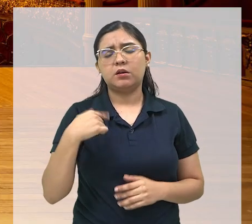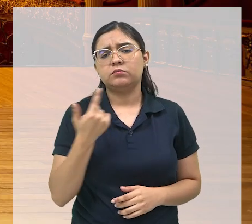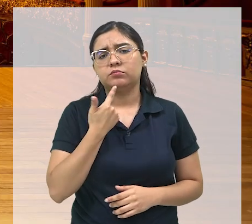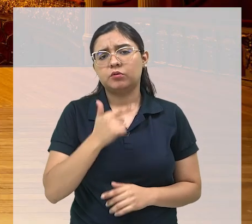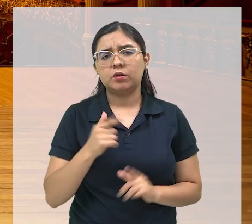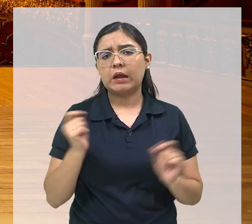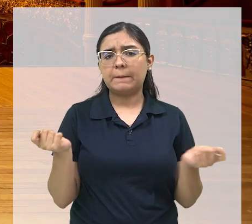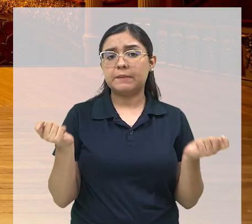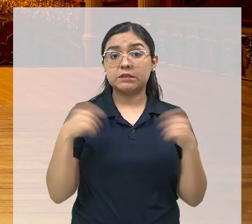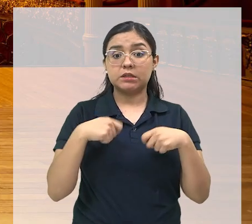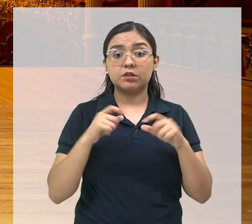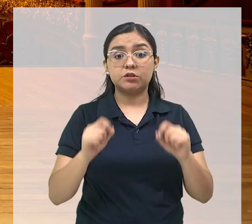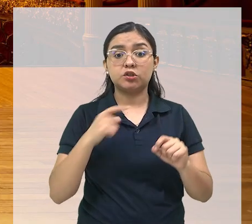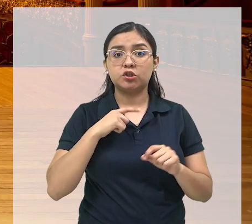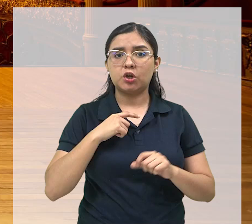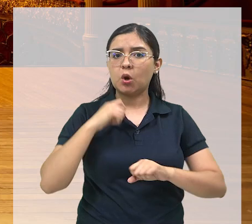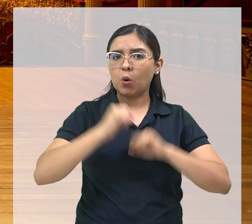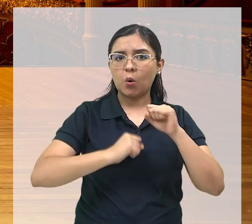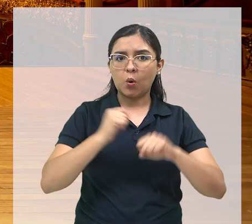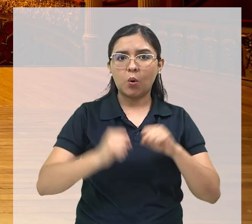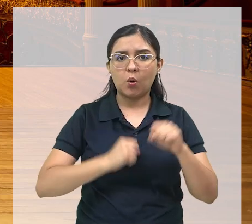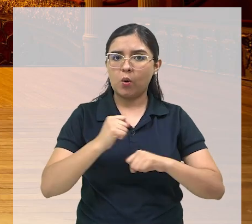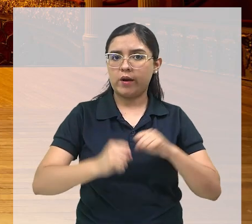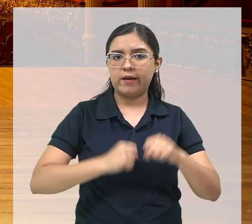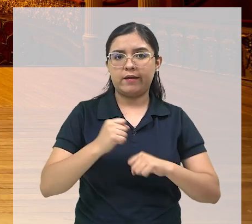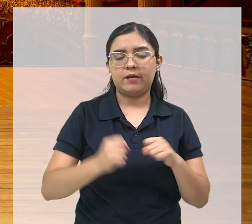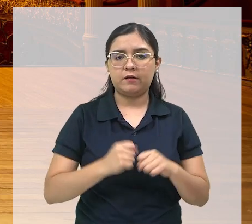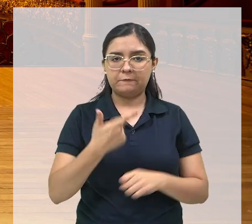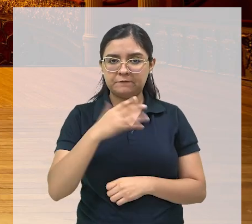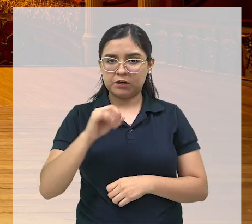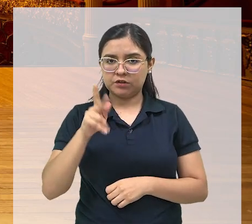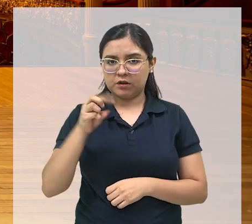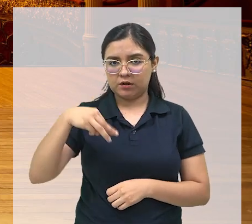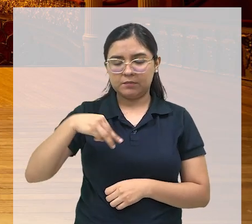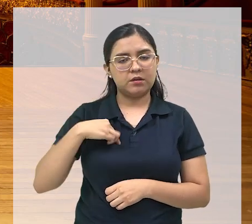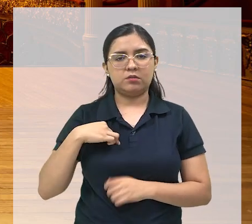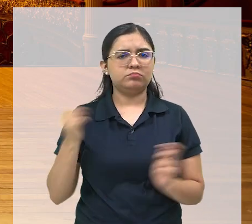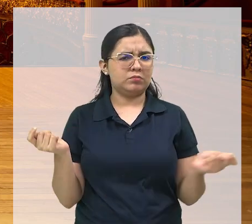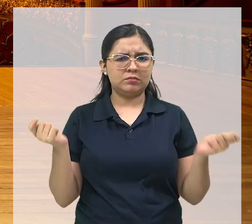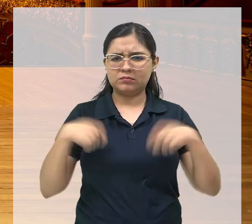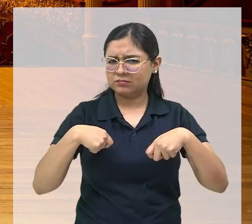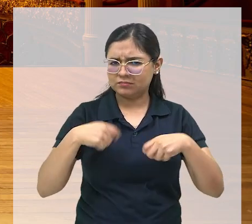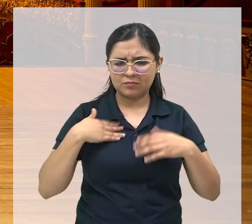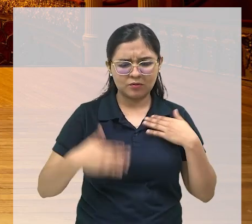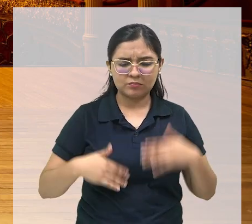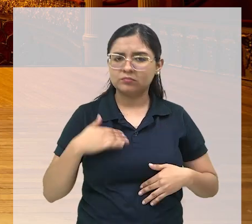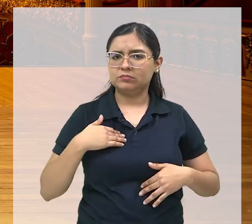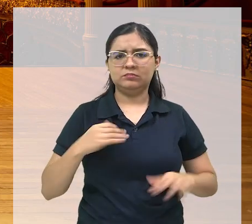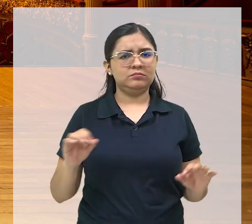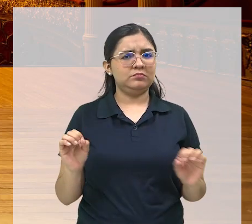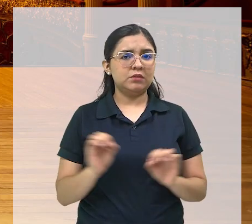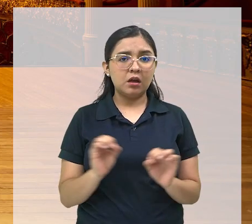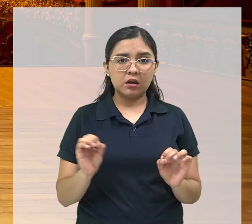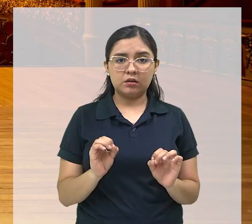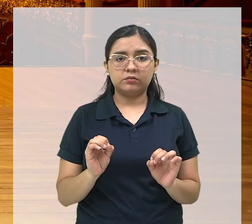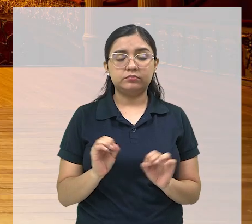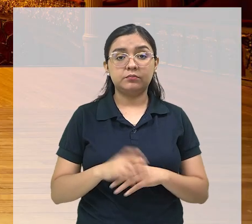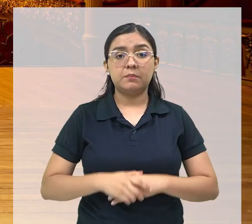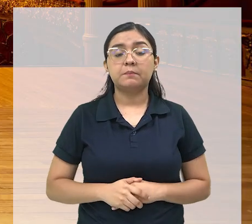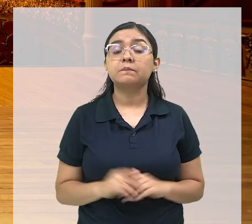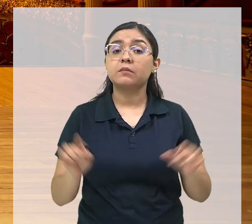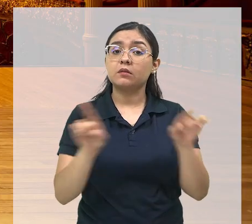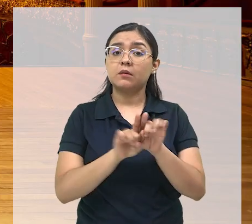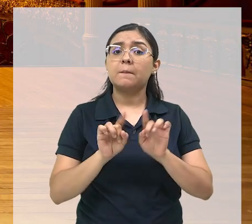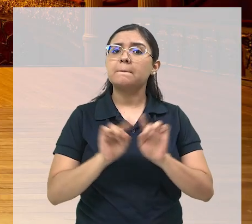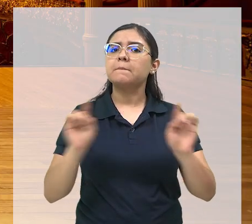por exemplo, a capacidade de correr uma maratona de 20 quilômetros. Eu não tenho capacidade física para isso. E